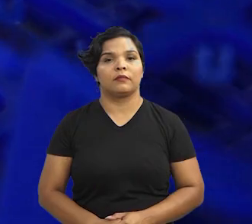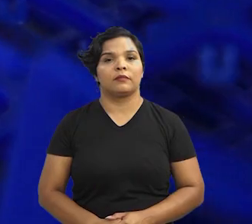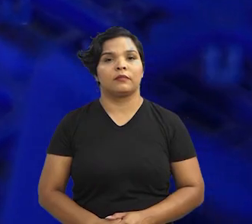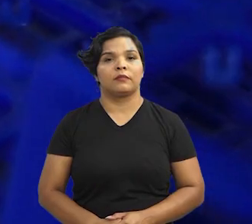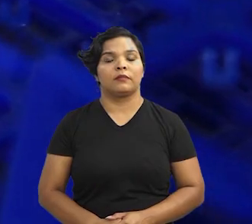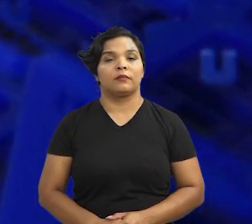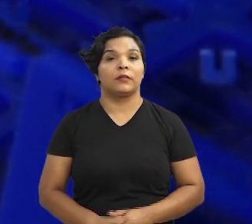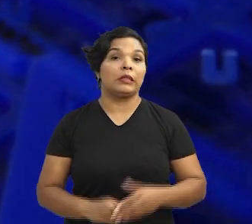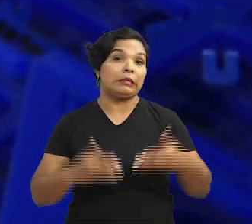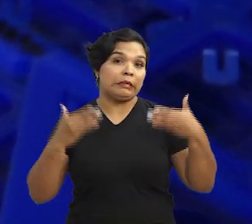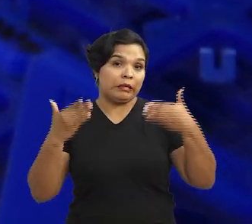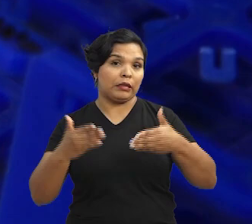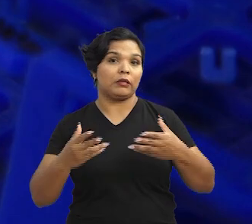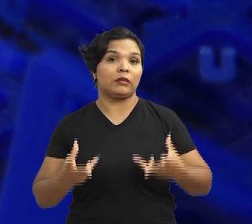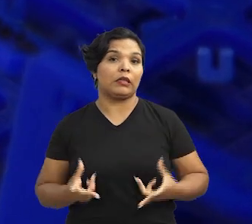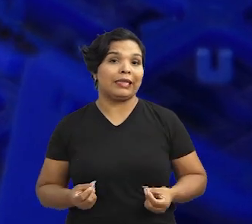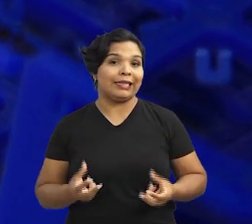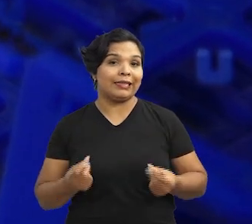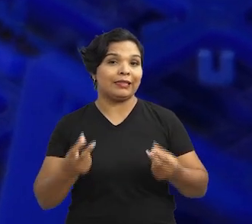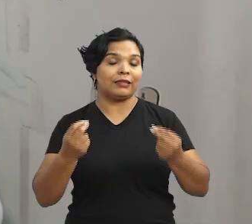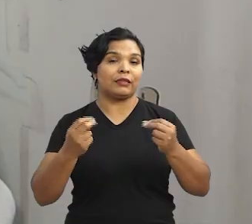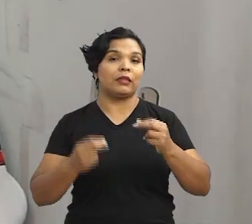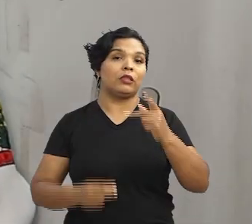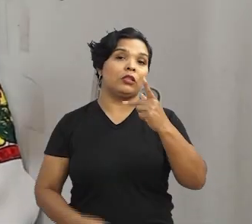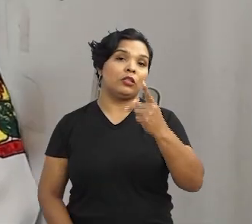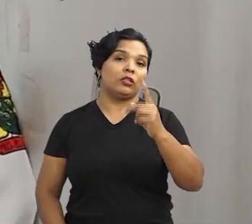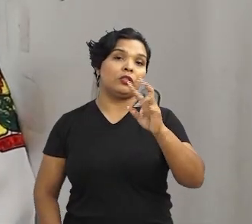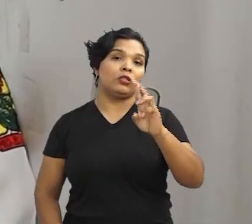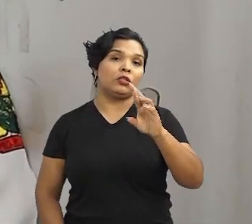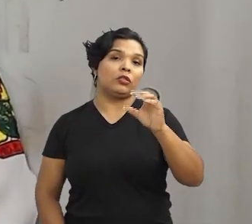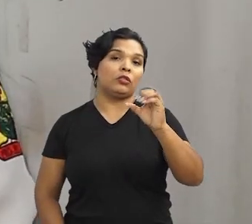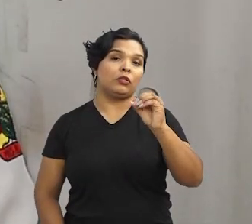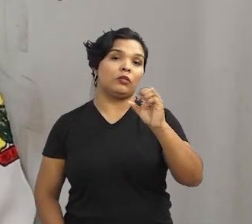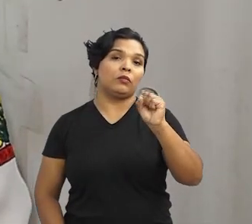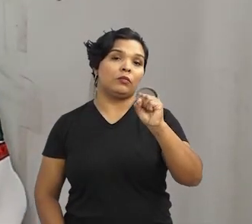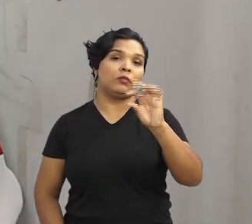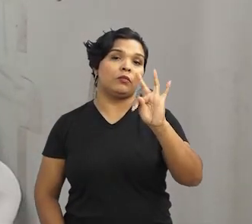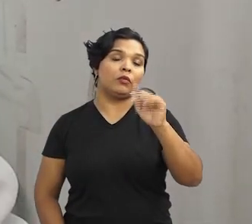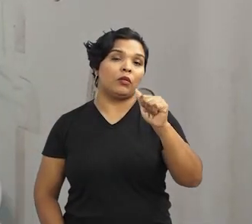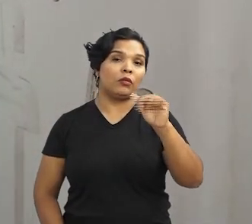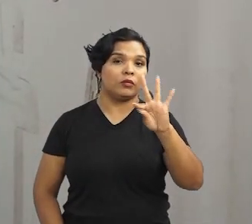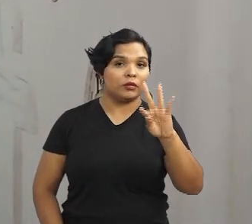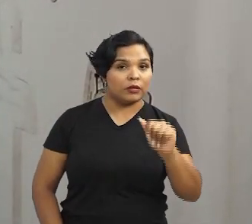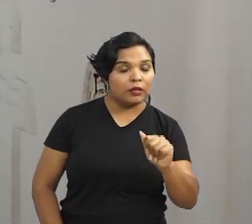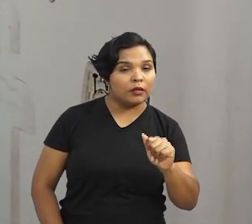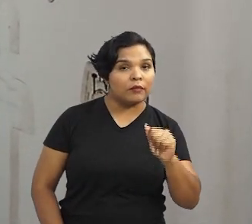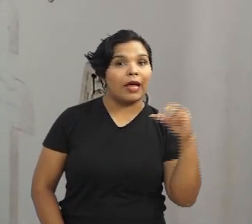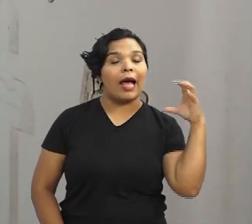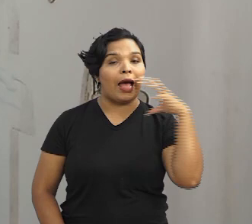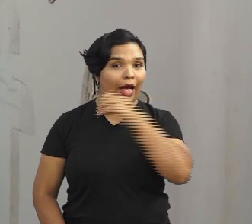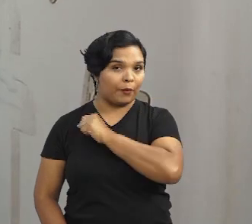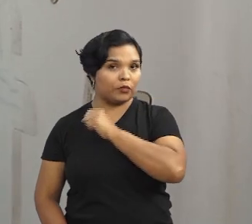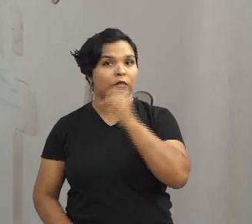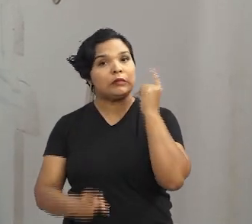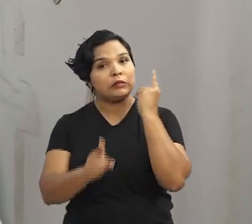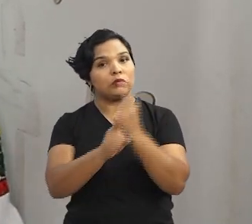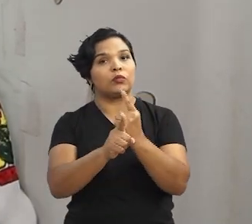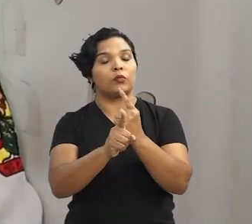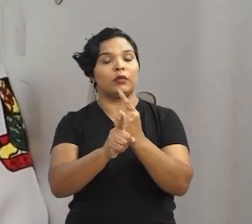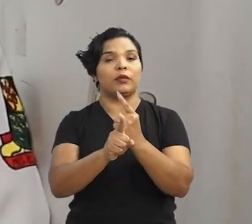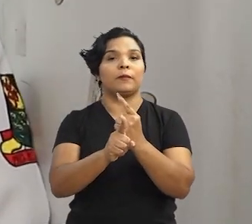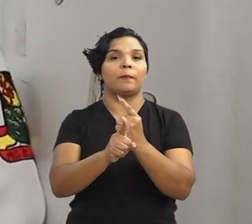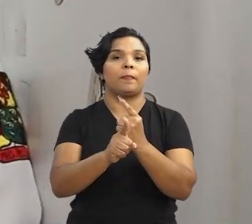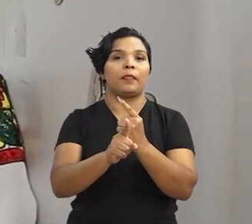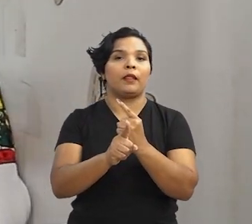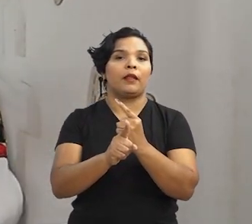No caso específico do câncer de próstata, ele vai permitir um diagnóstico mais ágil, mais rápido,